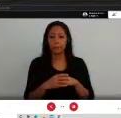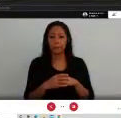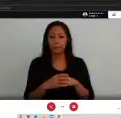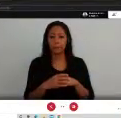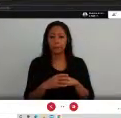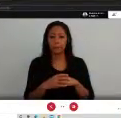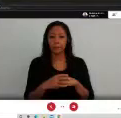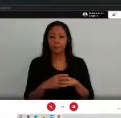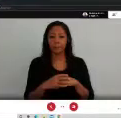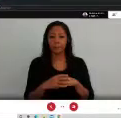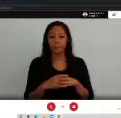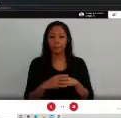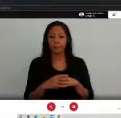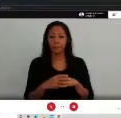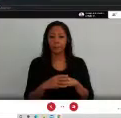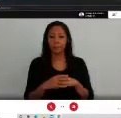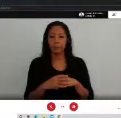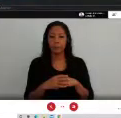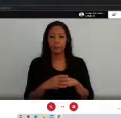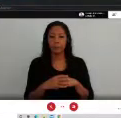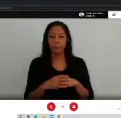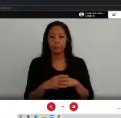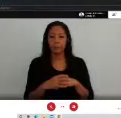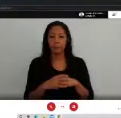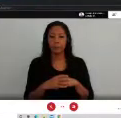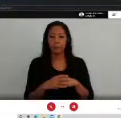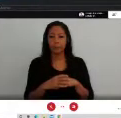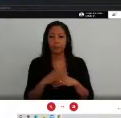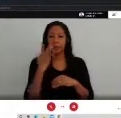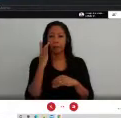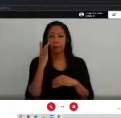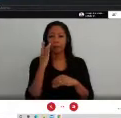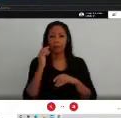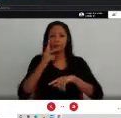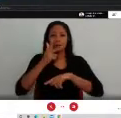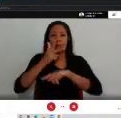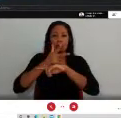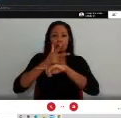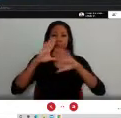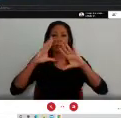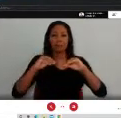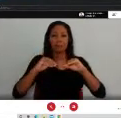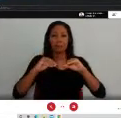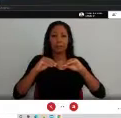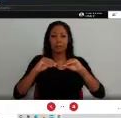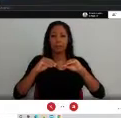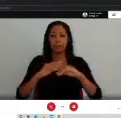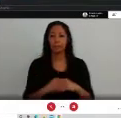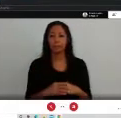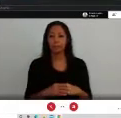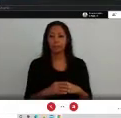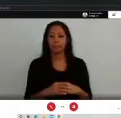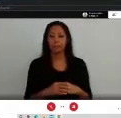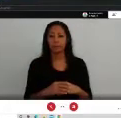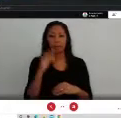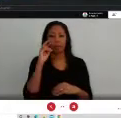A câmera está fechada, eu acho, não, Jean? Está fechada? A de vocês, sim. Não visualizo,